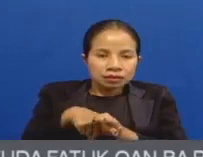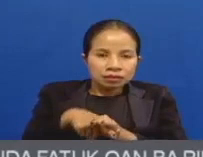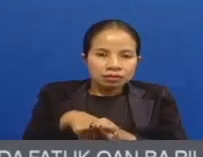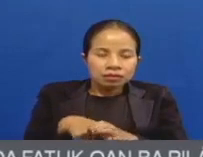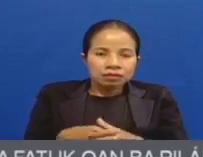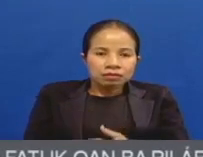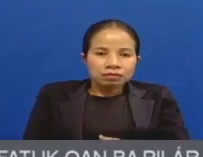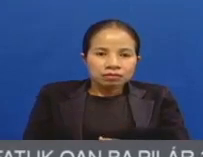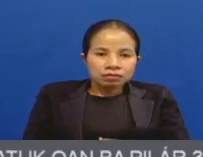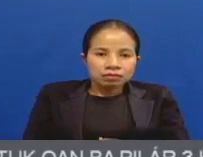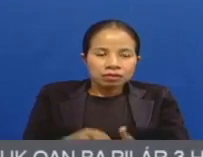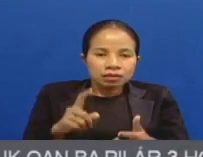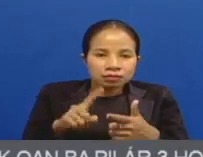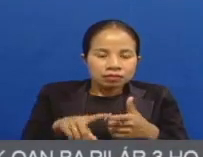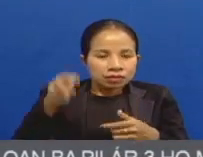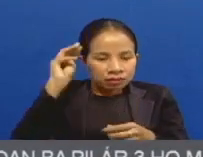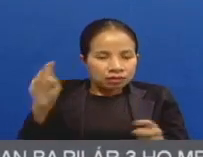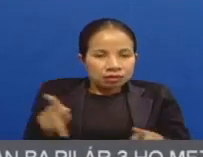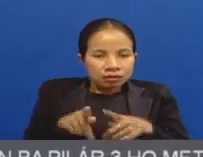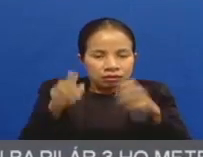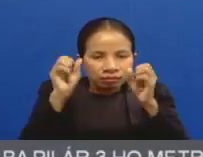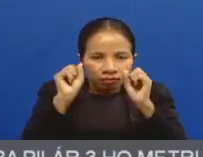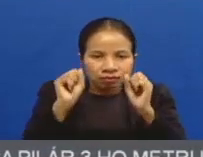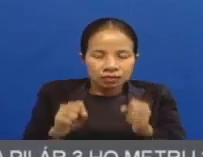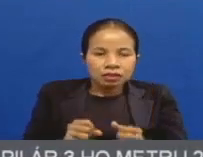autoparticipação, para depois orsi de Ministério Público bele